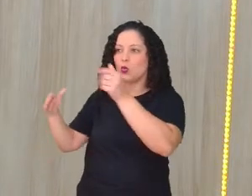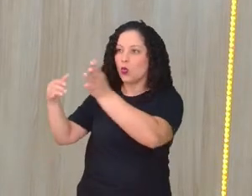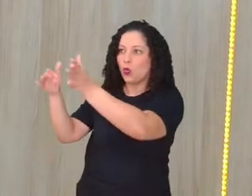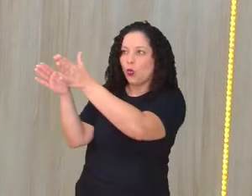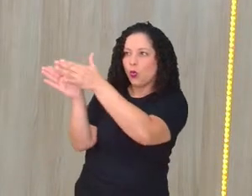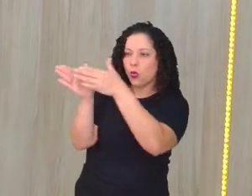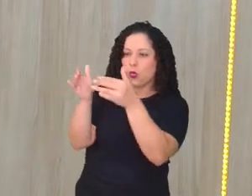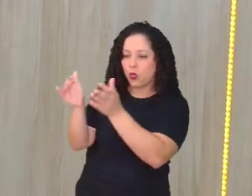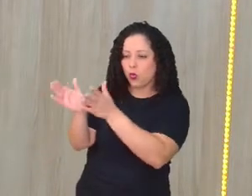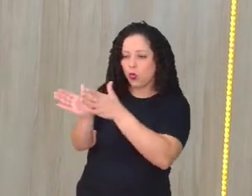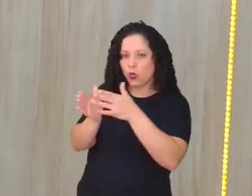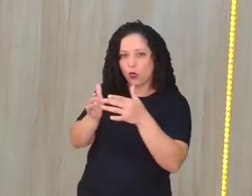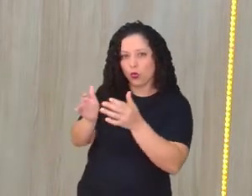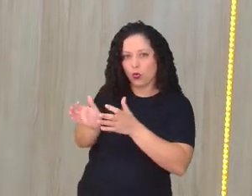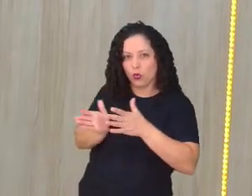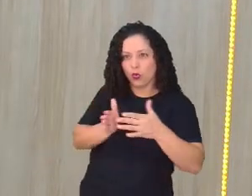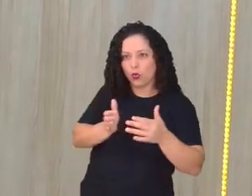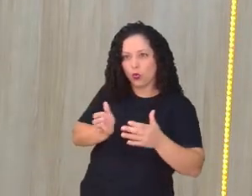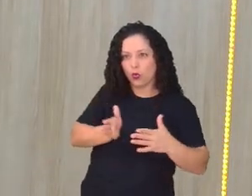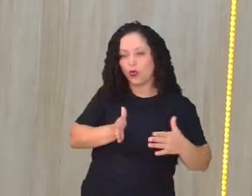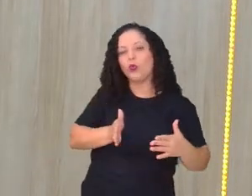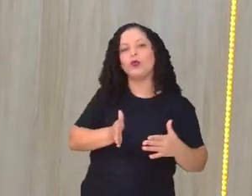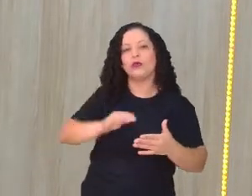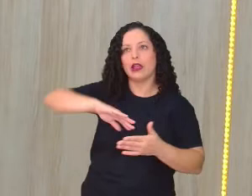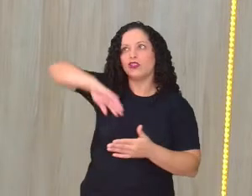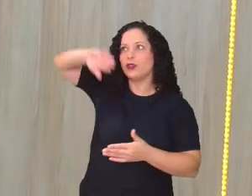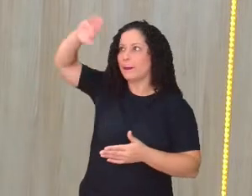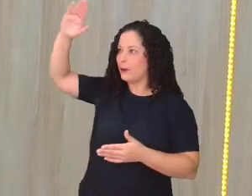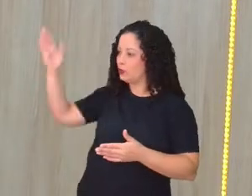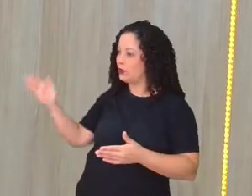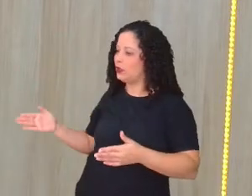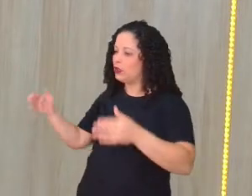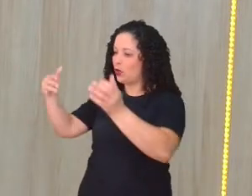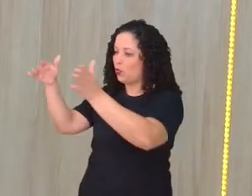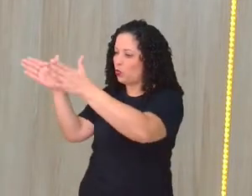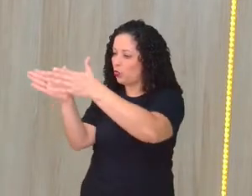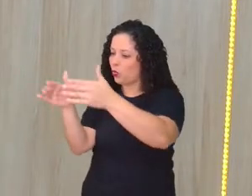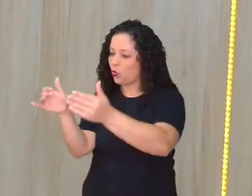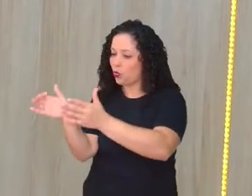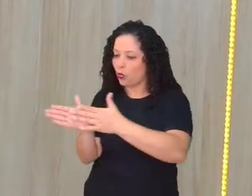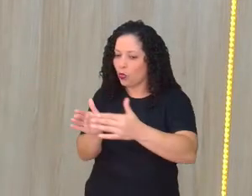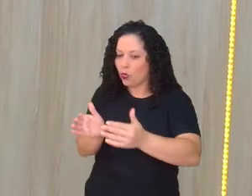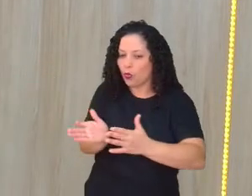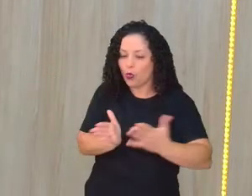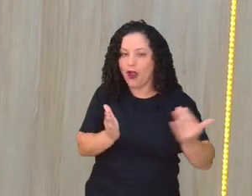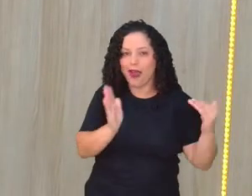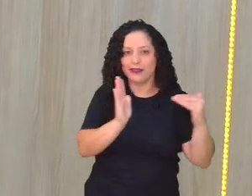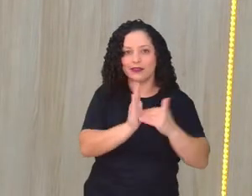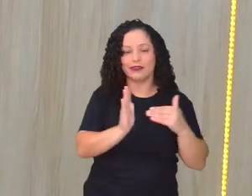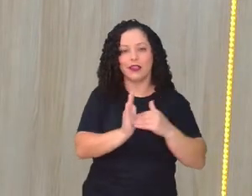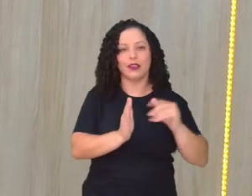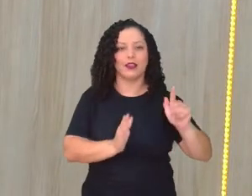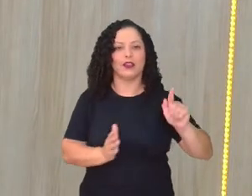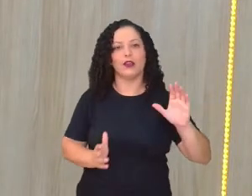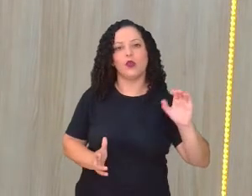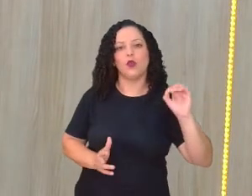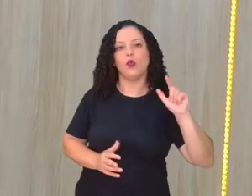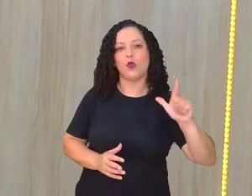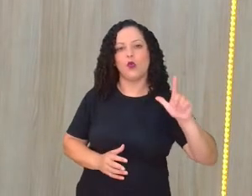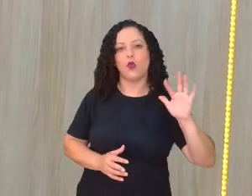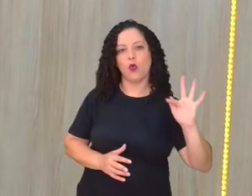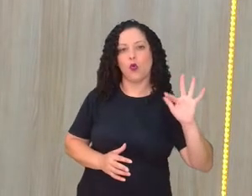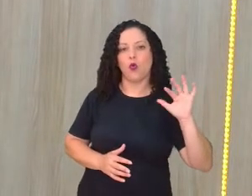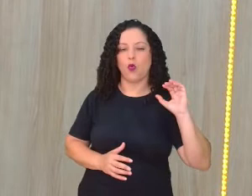ó, no Golfo Pérsico. Então eles nascem para cá, ó, nas montanhas da Armênia, e vêm até a região do Golfo Pérsico, passando pelo território,